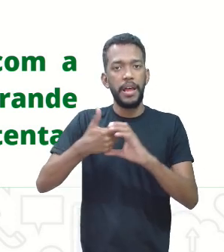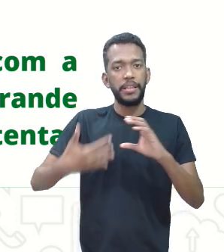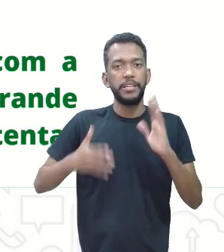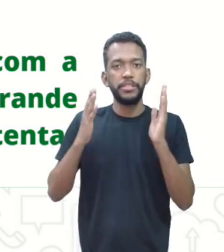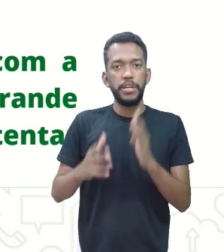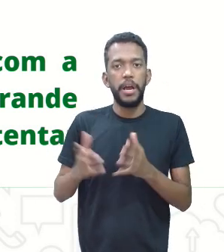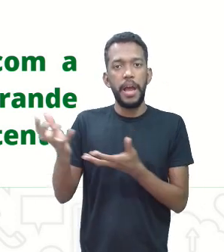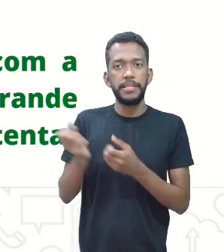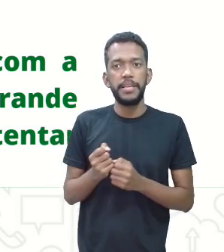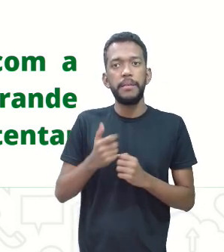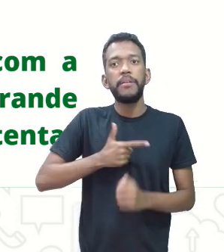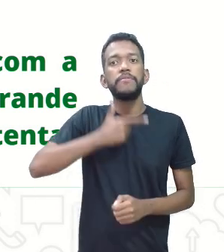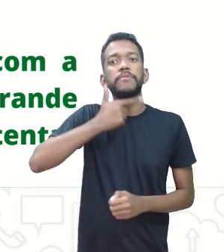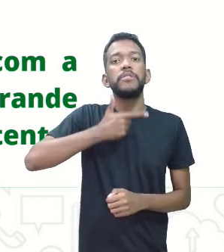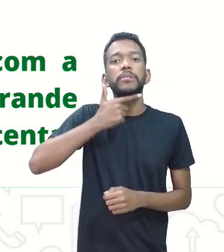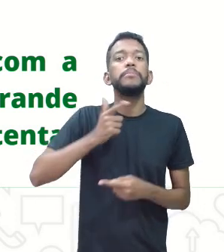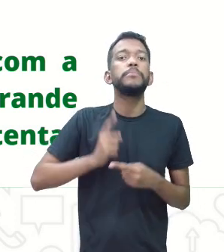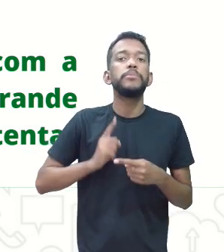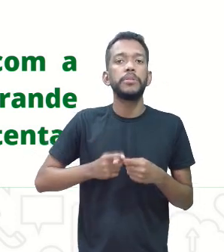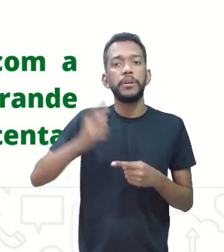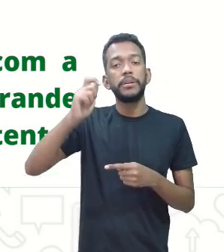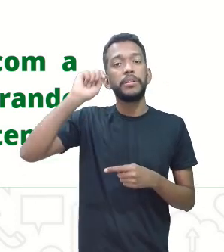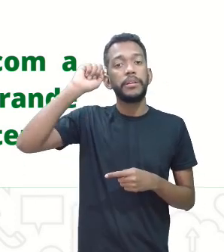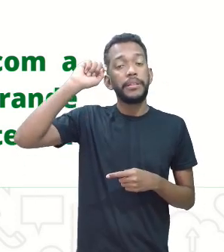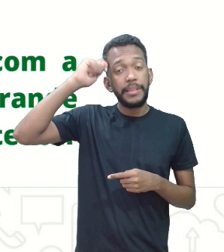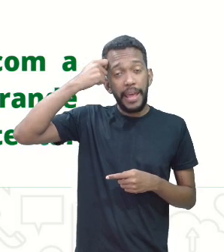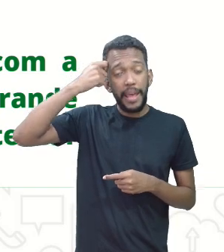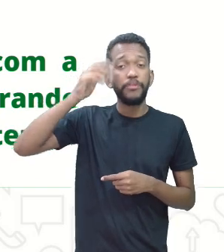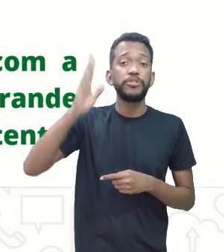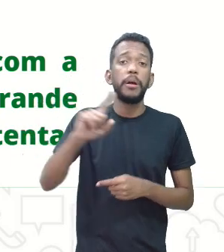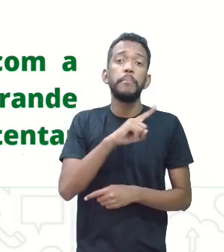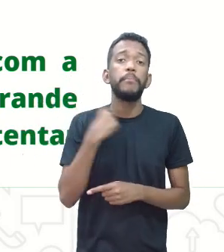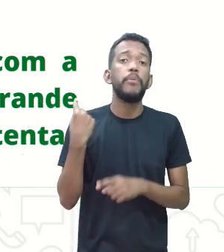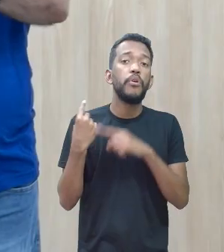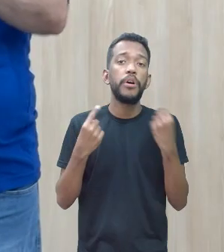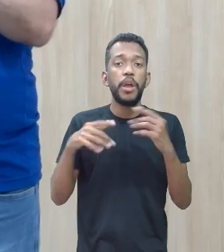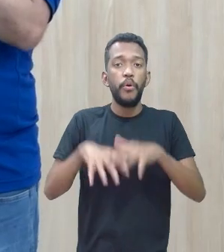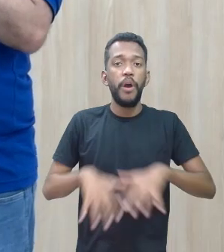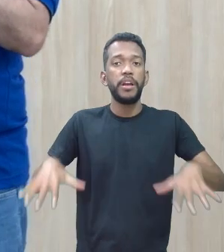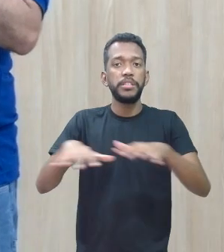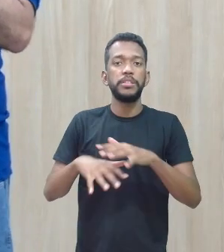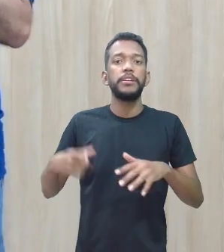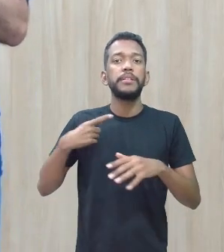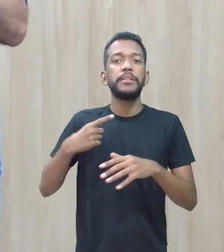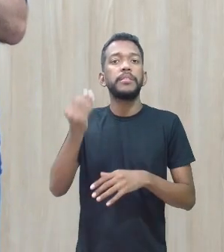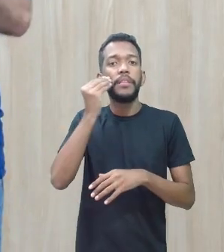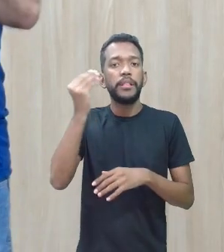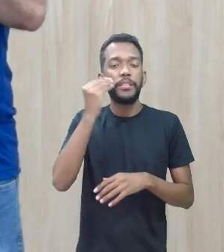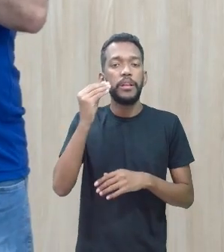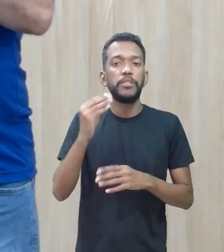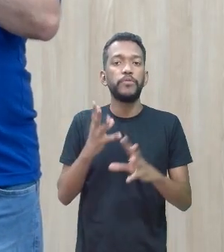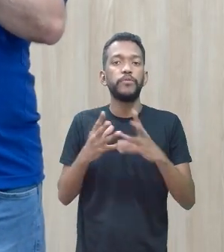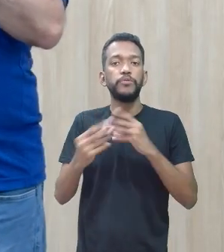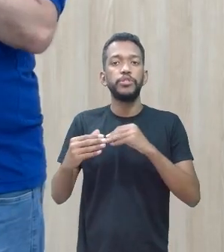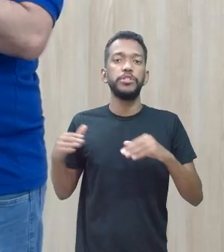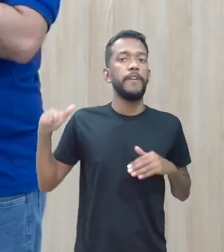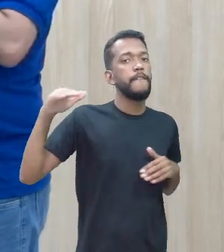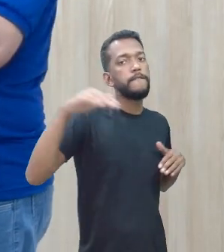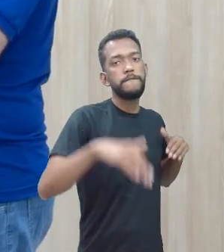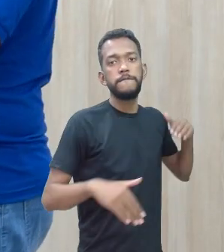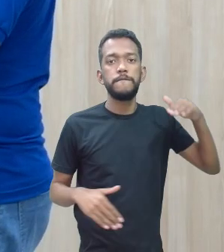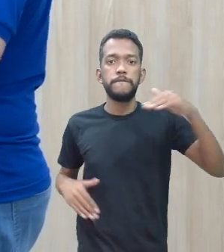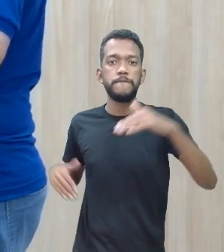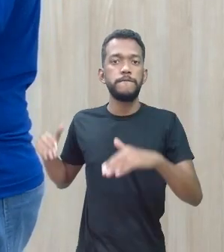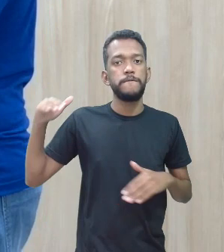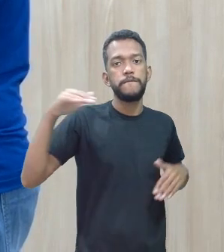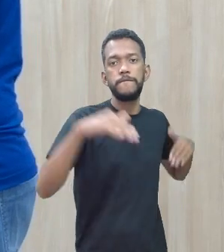né? Ele recebe esse nome porque muitos negros, né, morreram naquela região tentando fugir, fazendo a travessia,